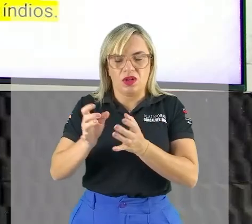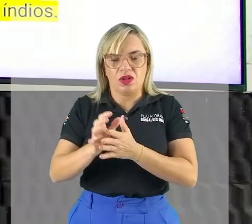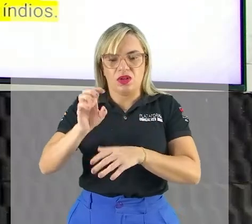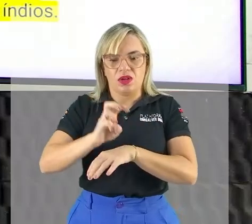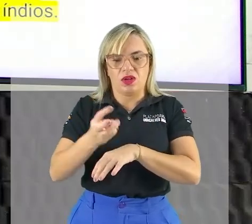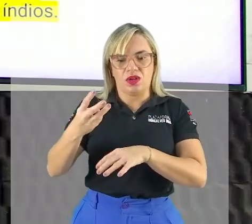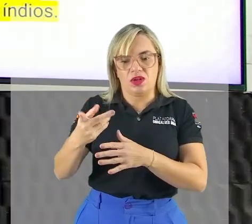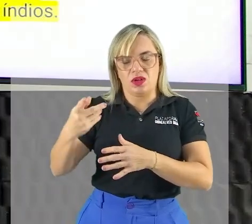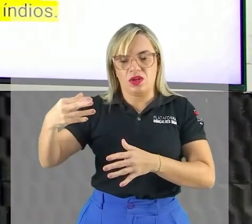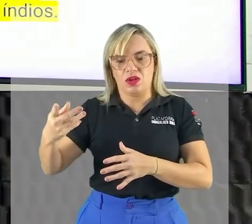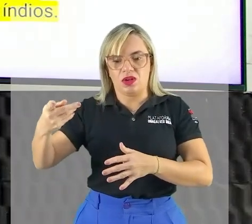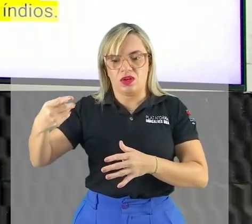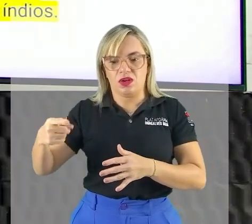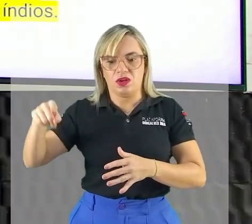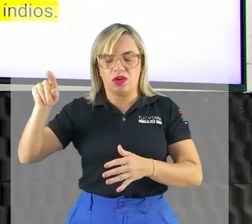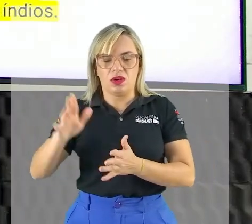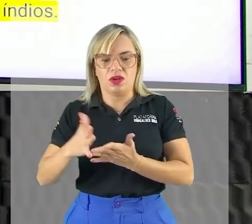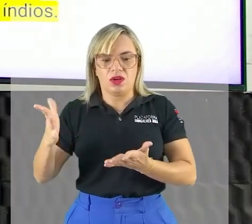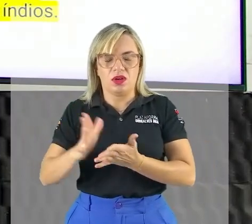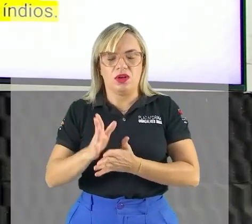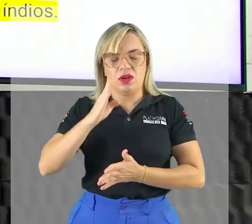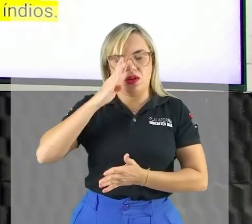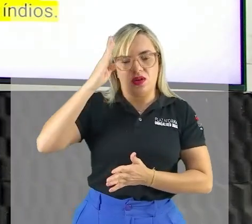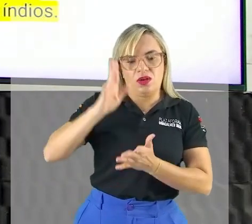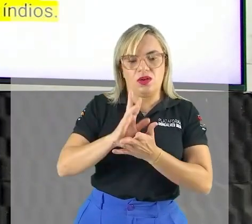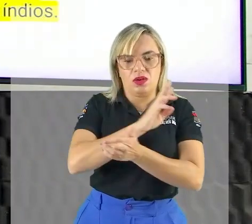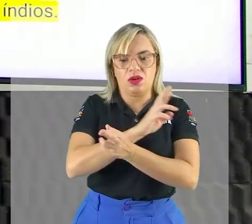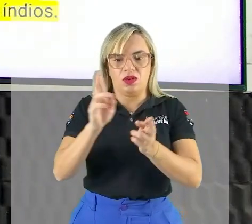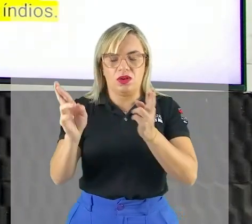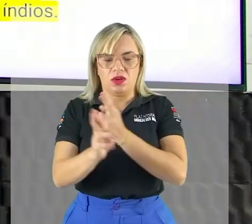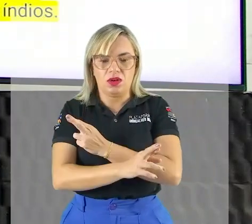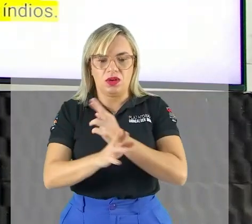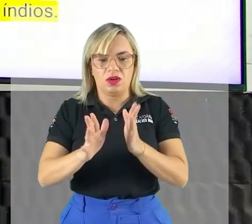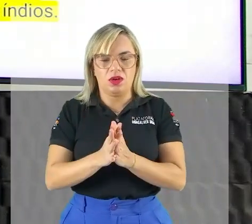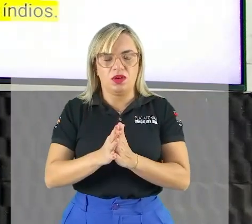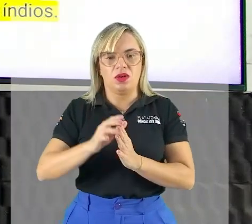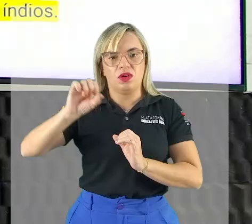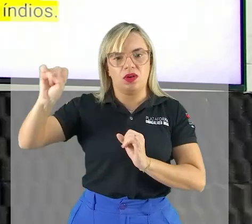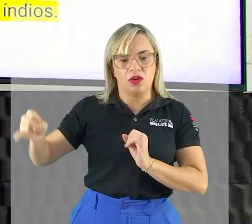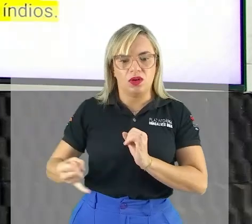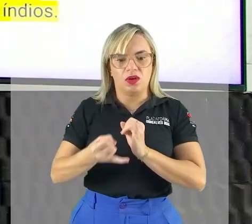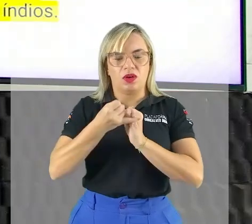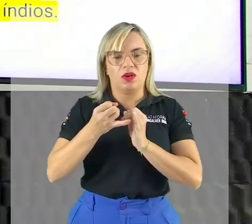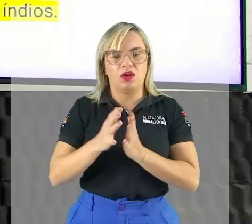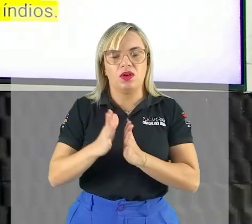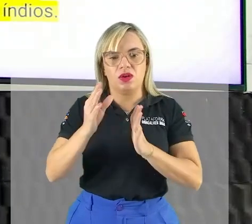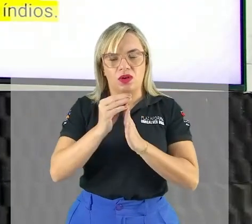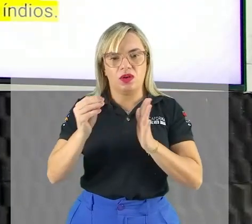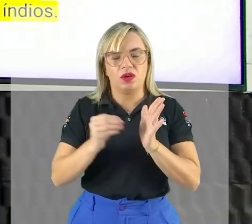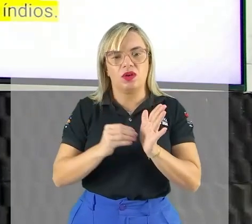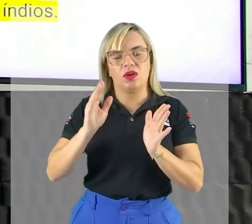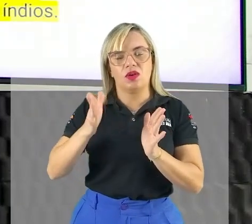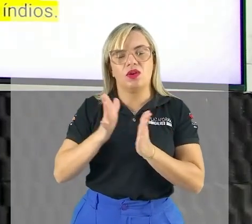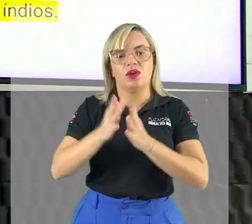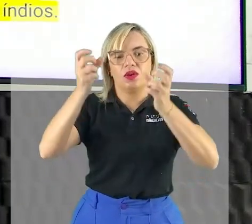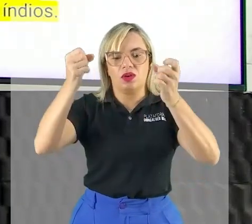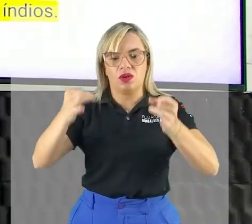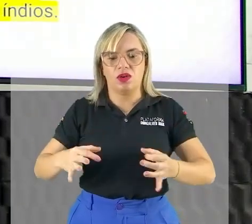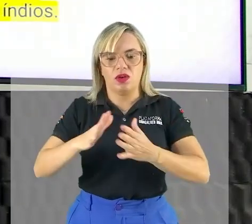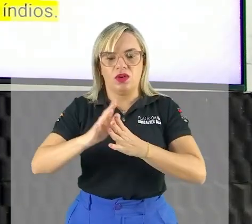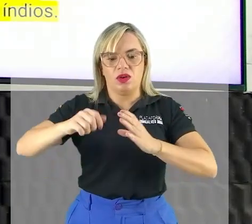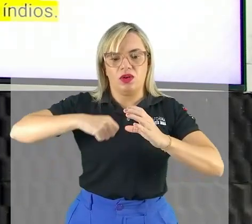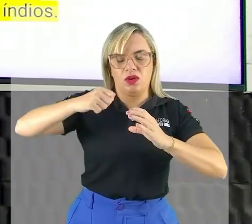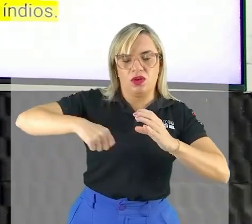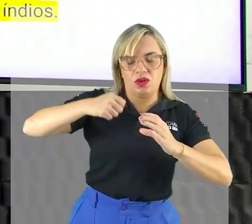Maranhão e grão Parará e principalmente em relação à questão dos Jesuítas que é um conteúdo que nós até já falamos aqui em outros vídeos